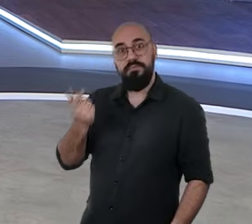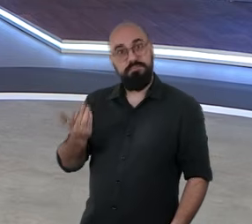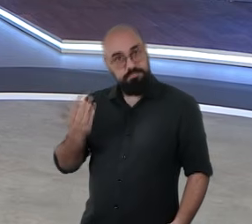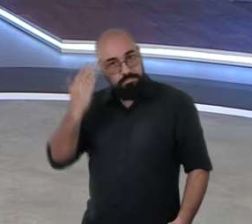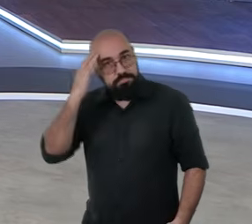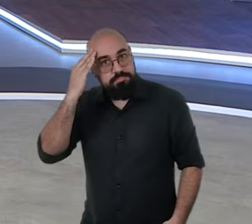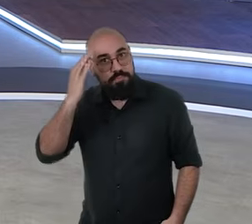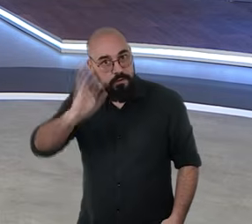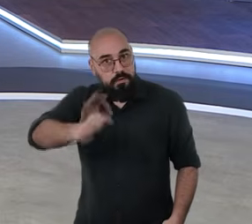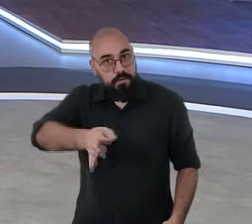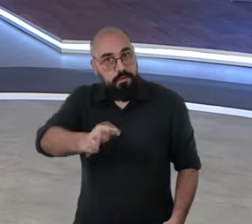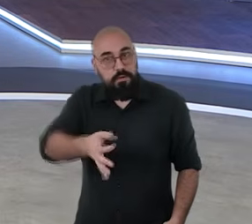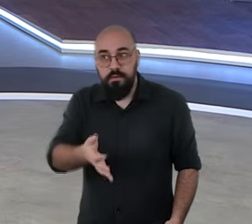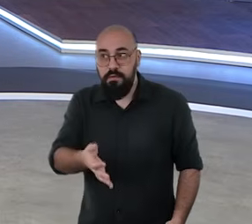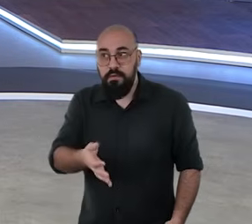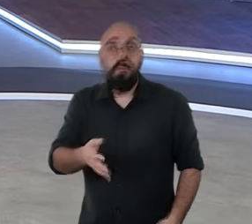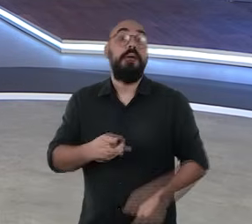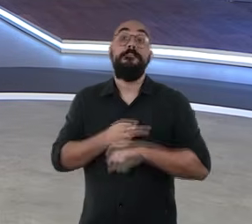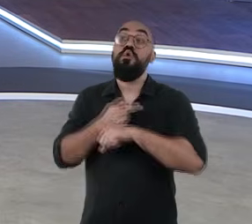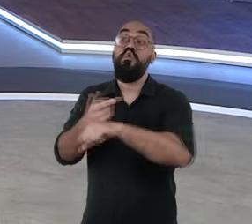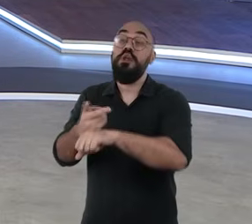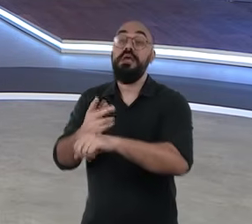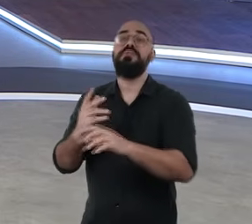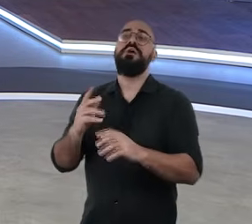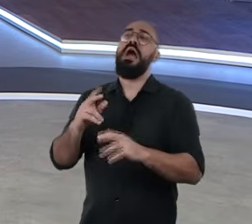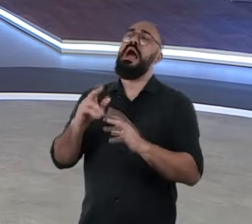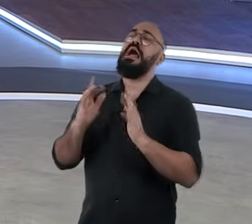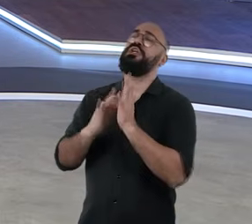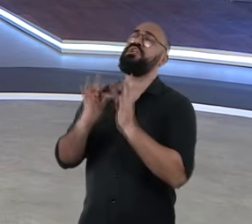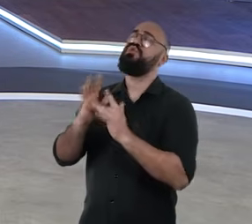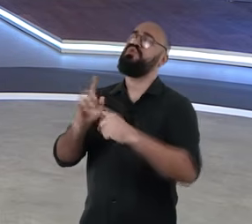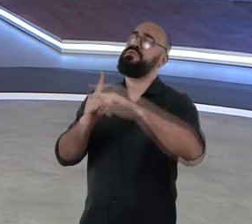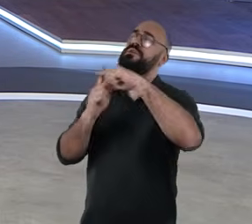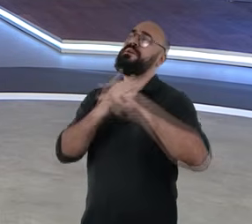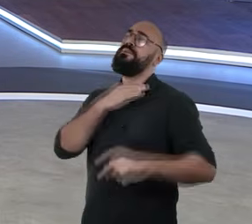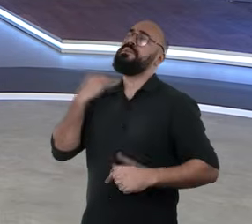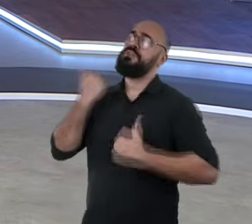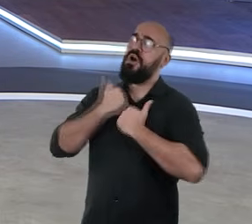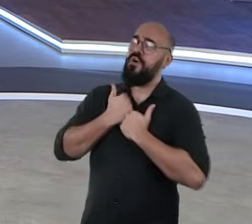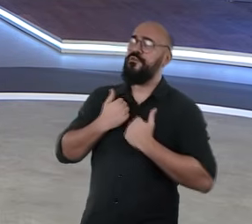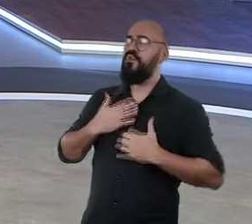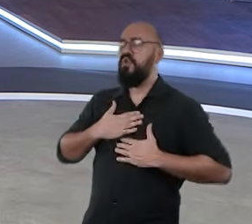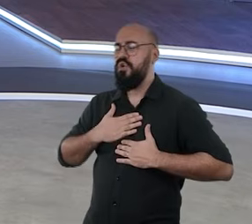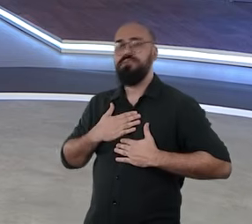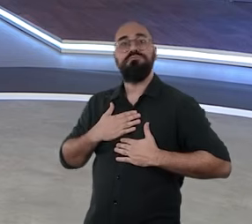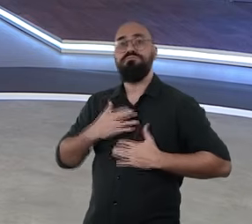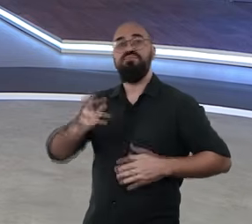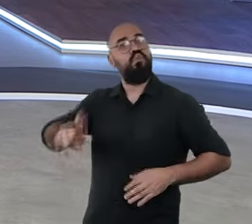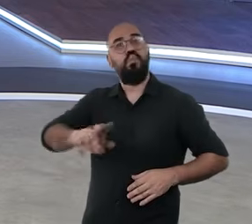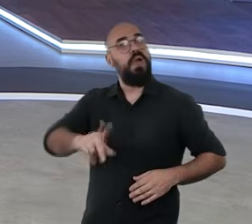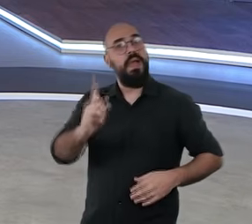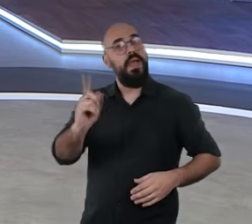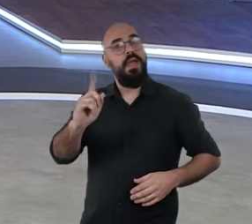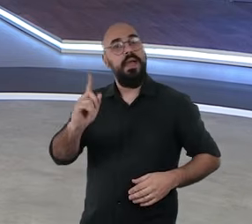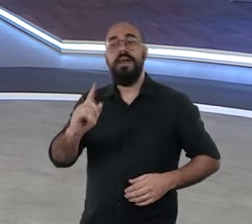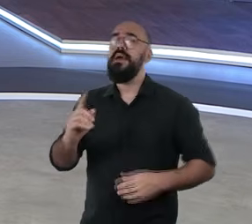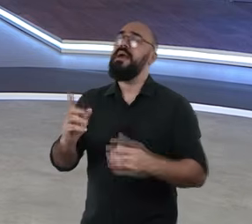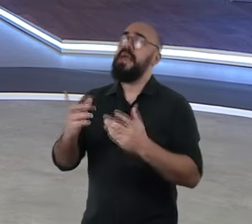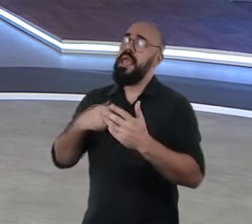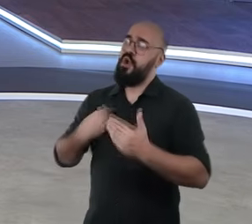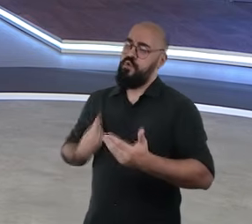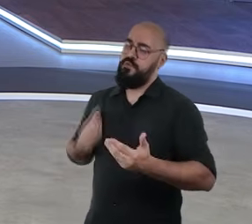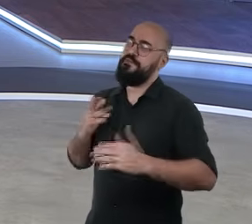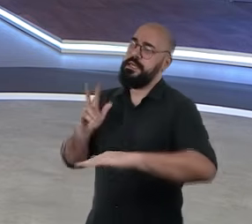são pessoas que estão procurando Jesus, procurando a igreja e pensando assim: tá bom, Jesus, eu estou aqui, e agora, o que é que eu vou ganhar com